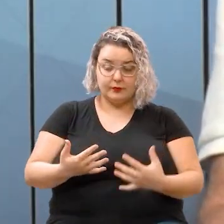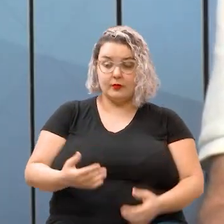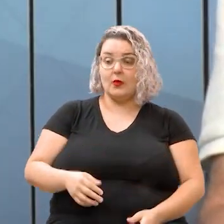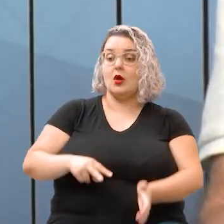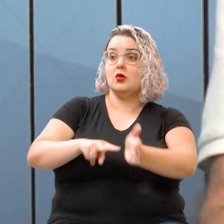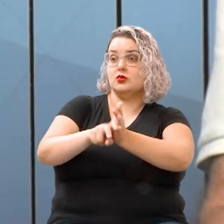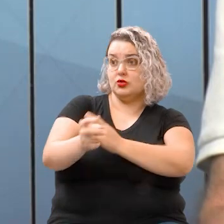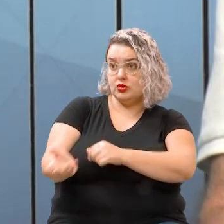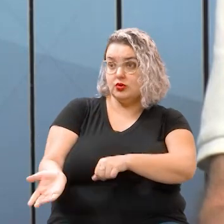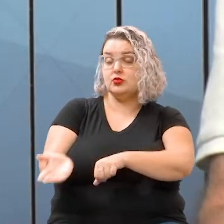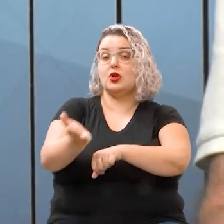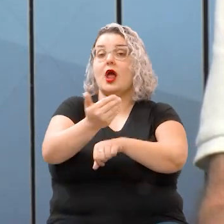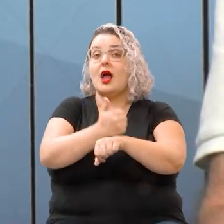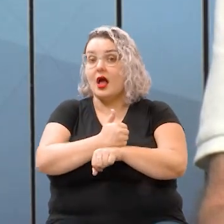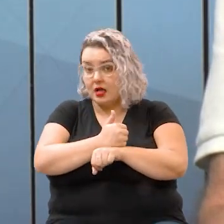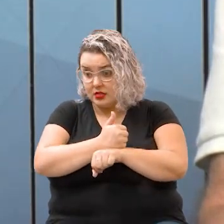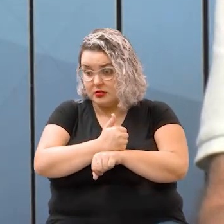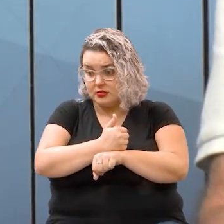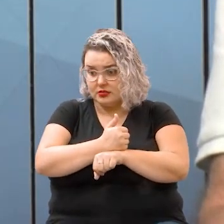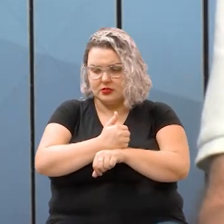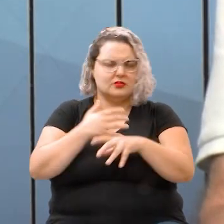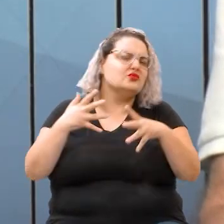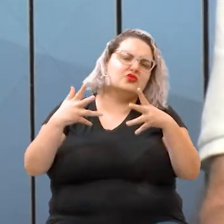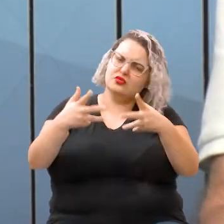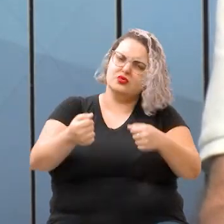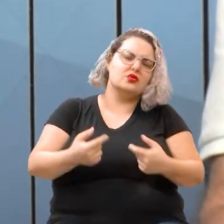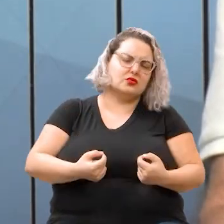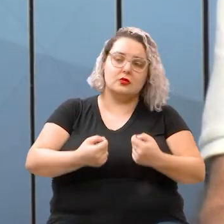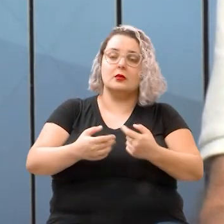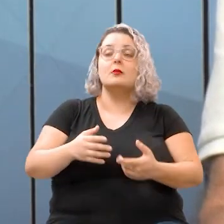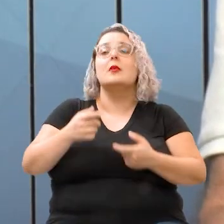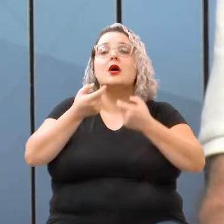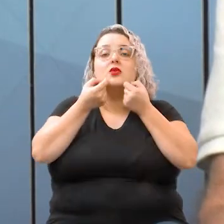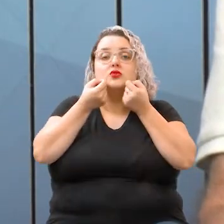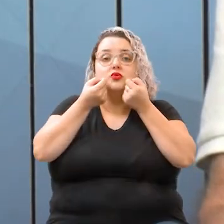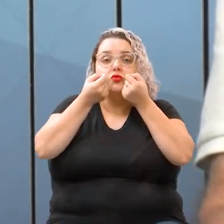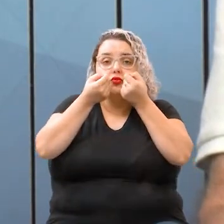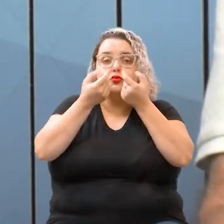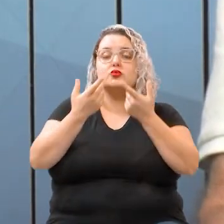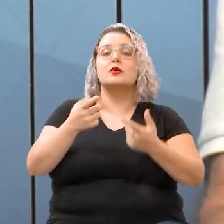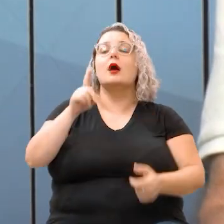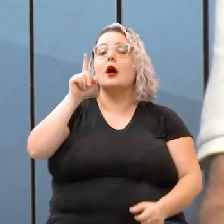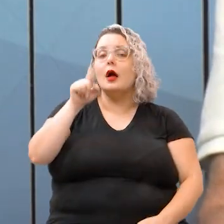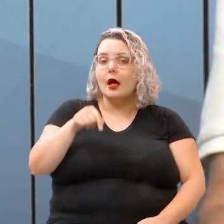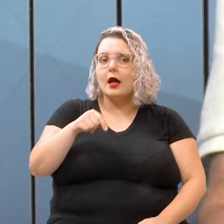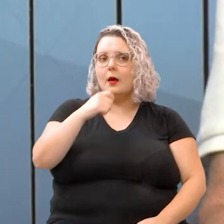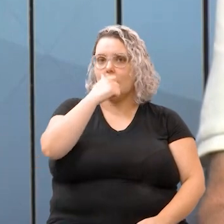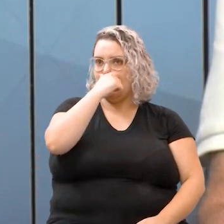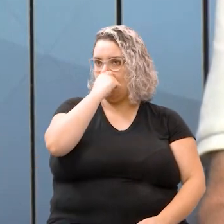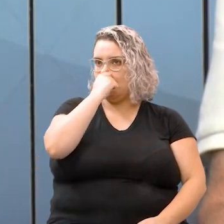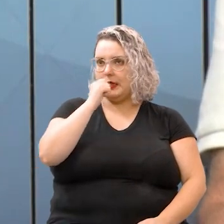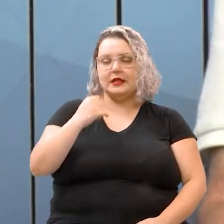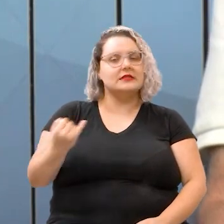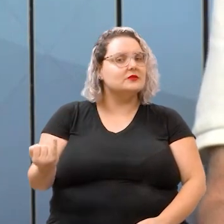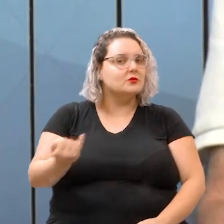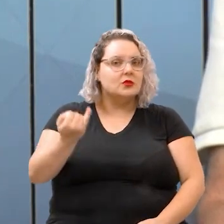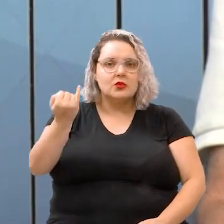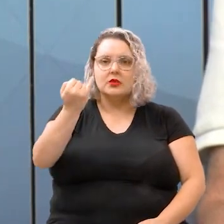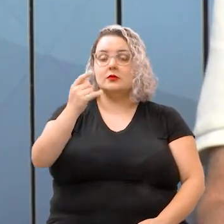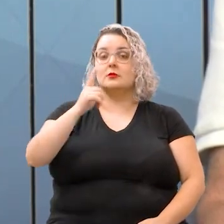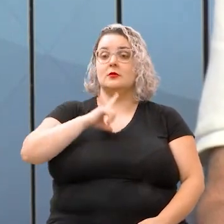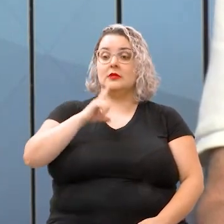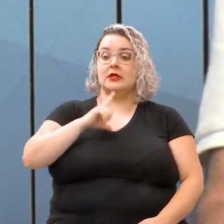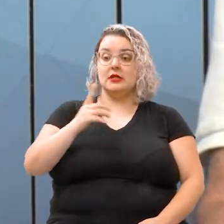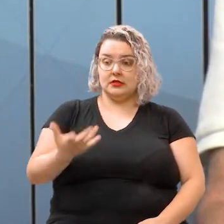diagnóstico precoce, no caso de todos os cânceres, né? Mas de câncer de boca, ele é fundamental para a gente